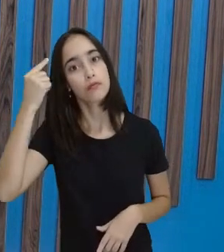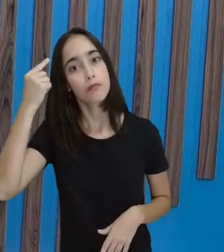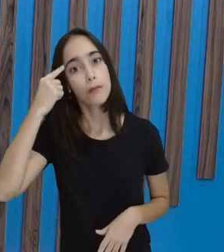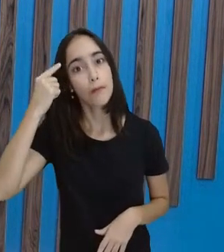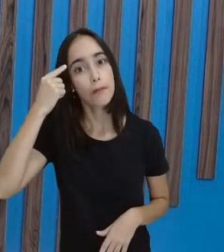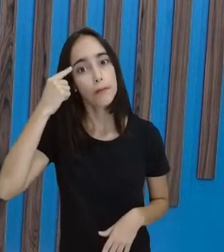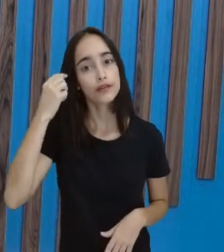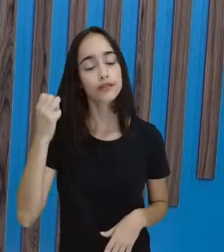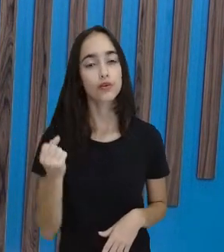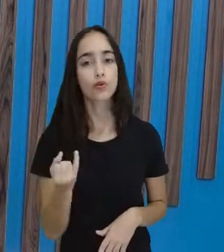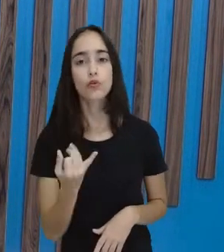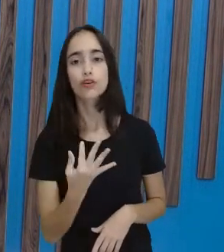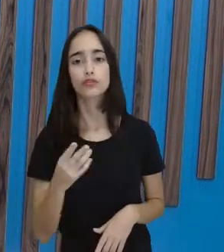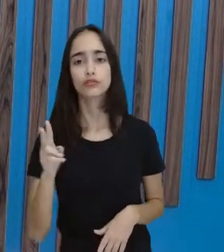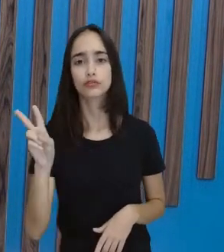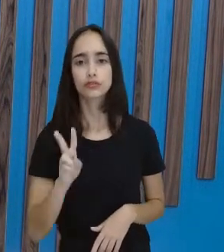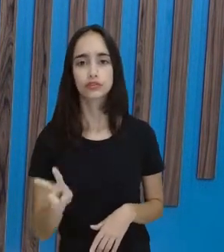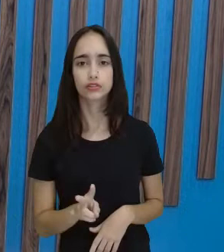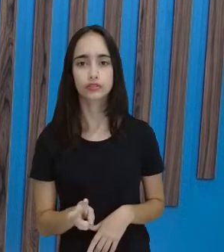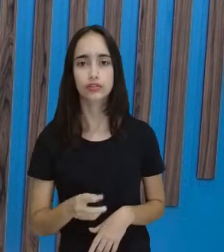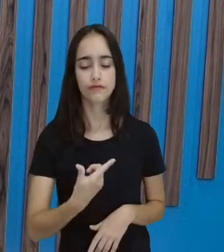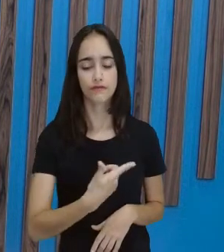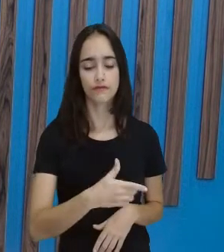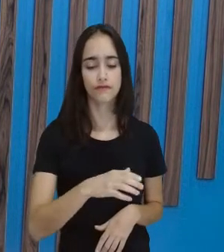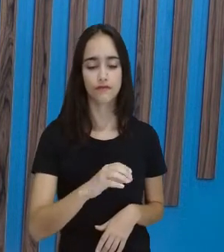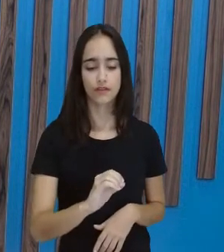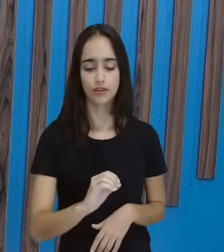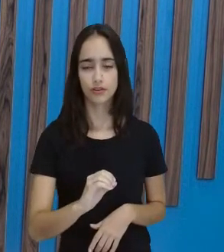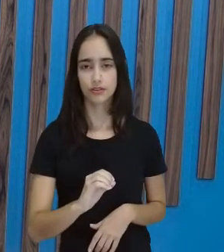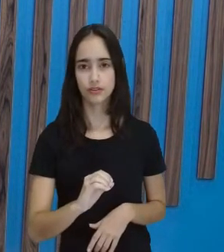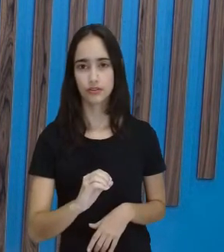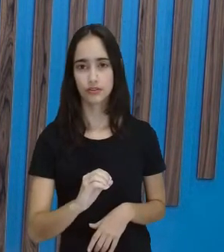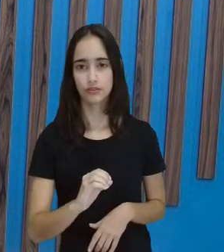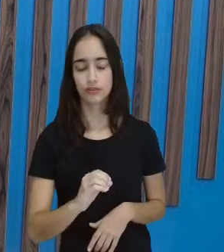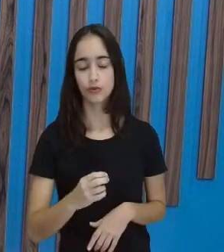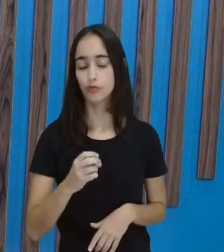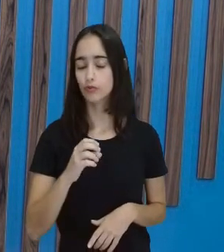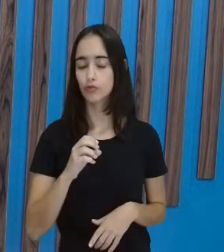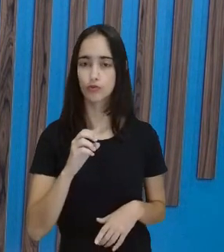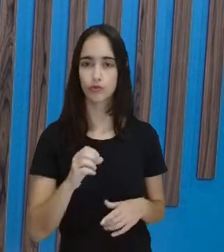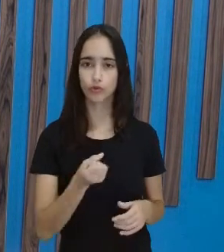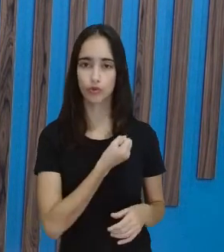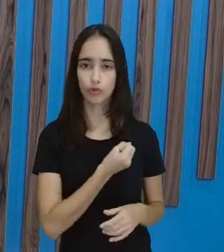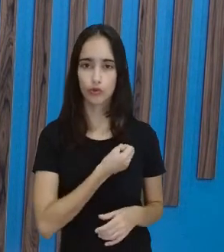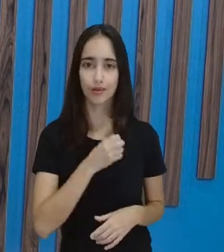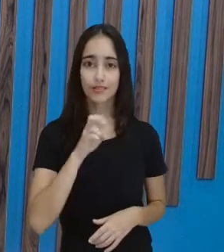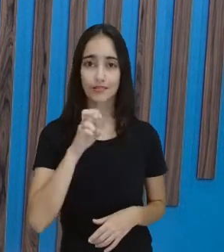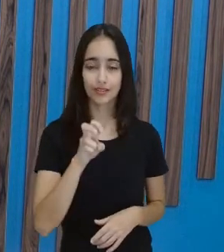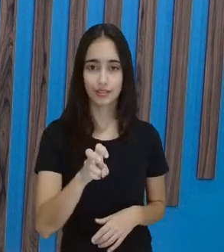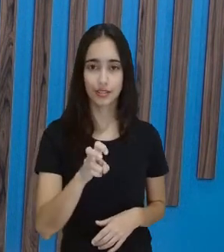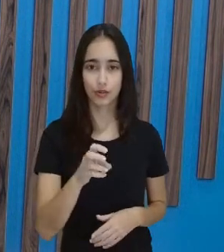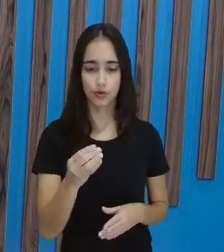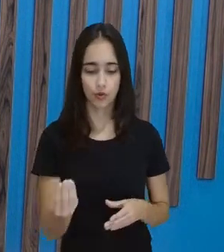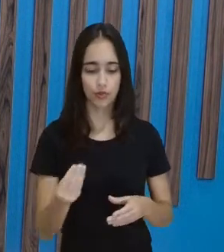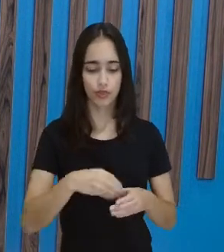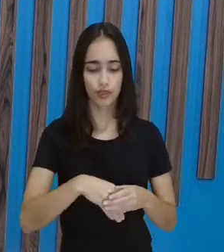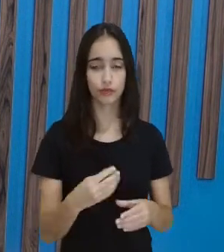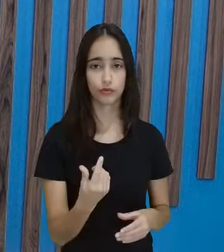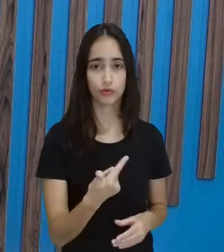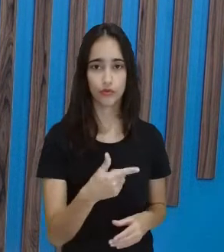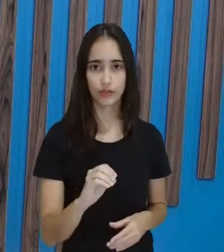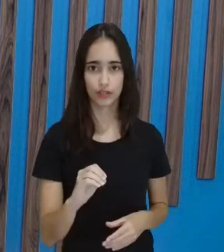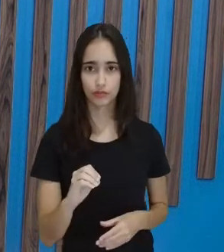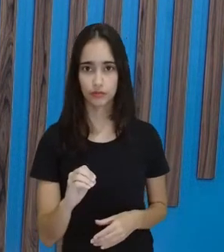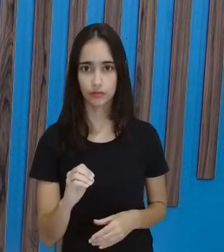cabe no 20. Então, se você contar de 5 em 5 até chegar em 20, você vai saber quantas vezes